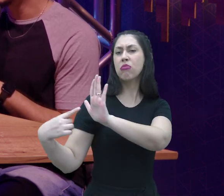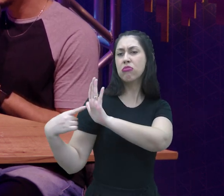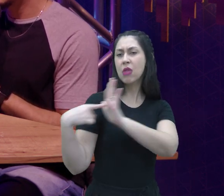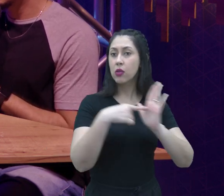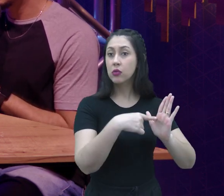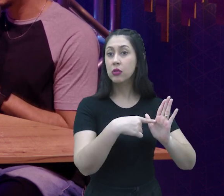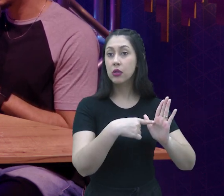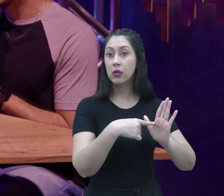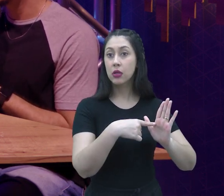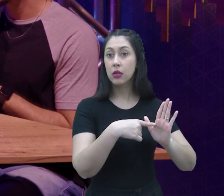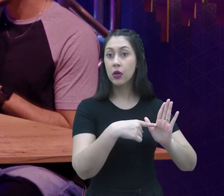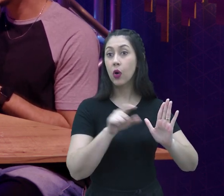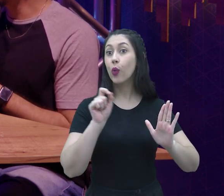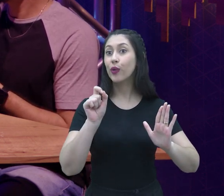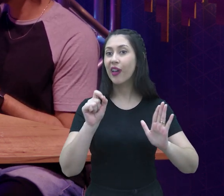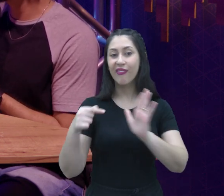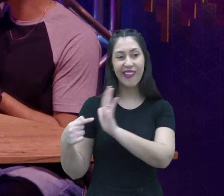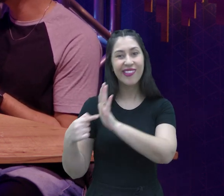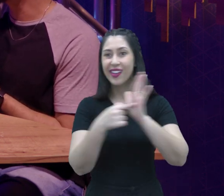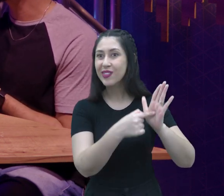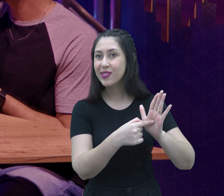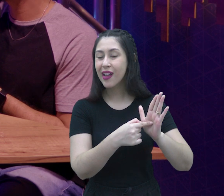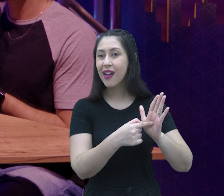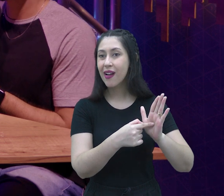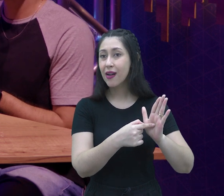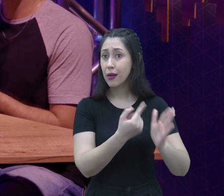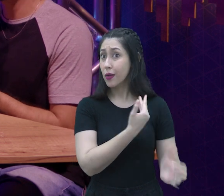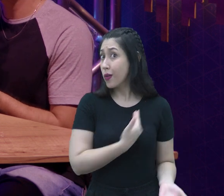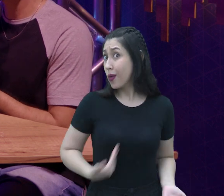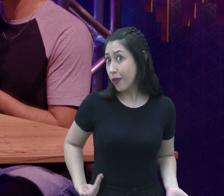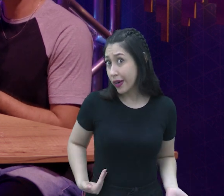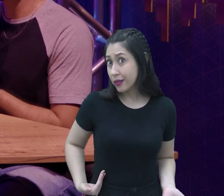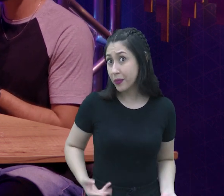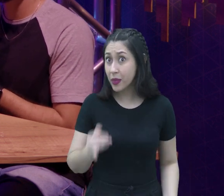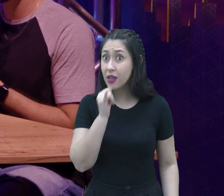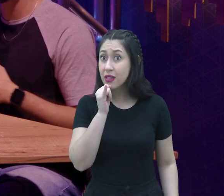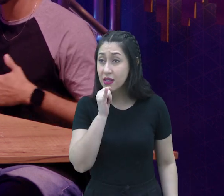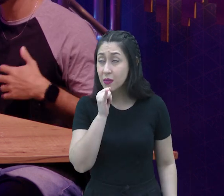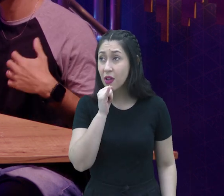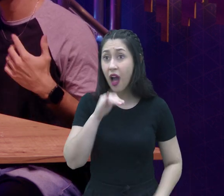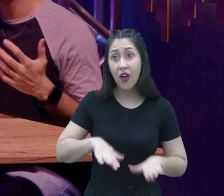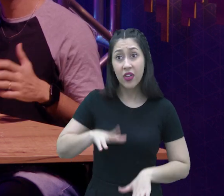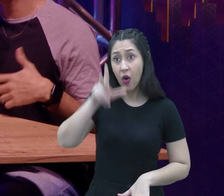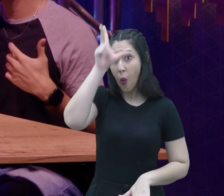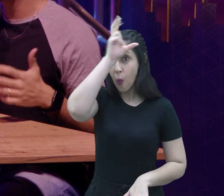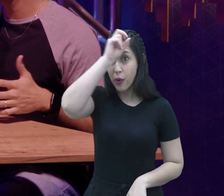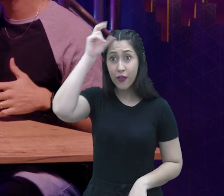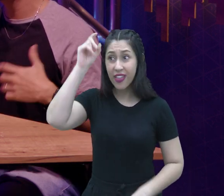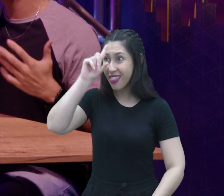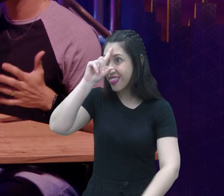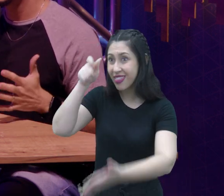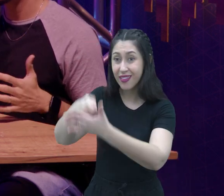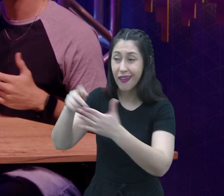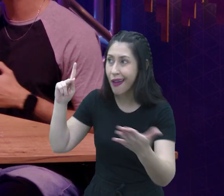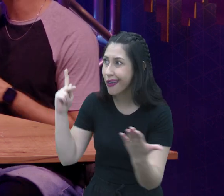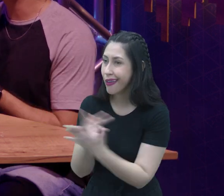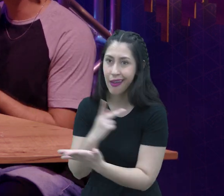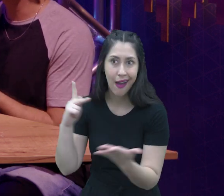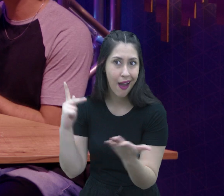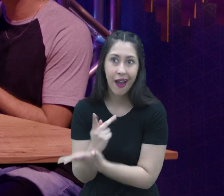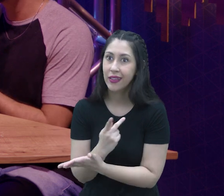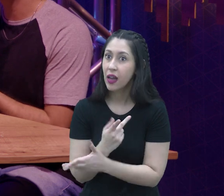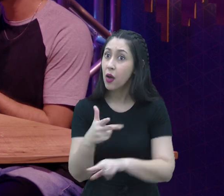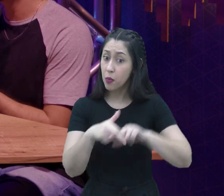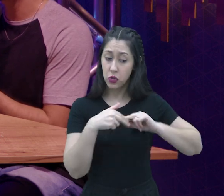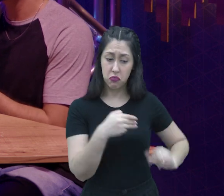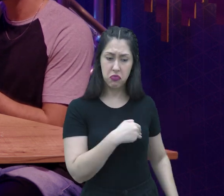aspas, o próprio poder público. Às vezes teve um prefeito que acabou tomando uma decisão errada e o